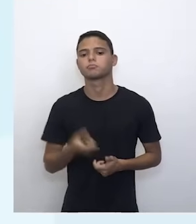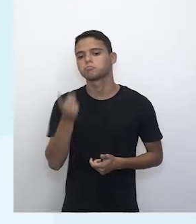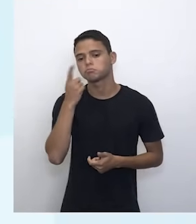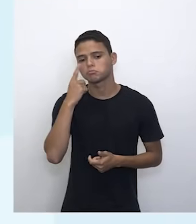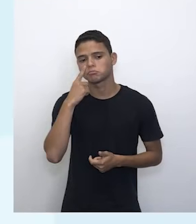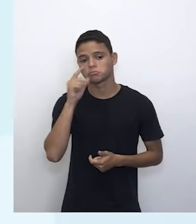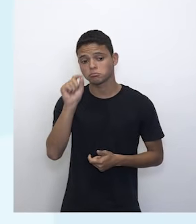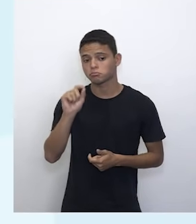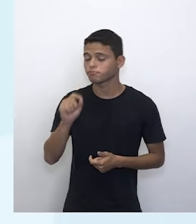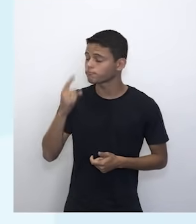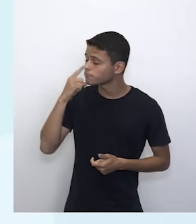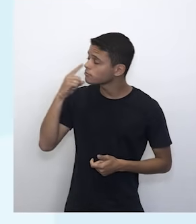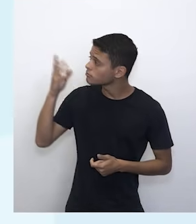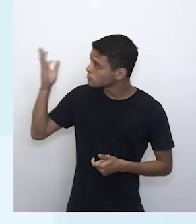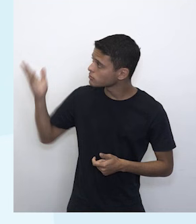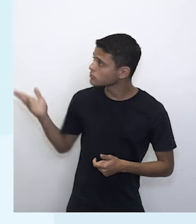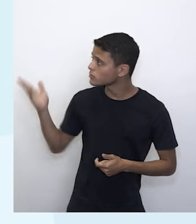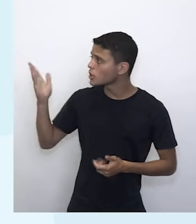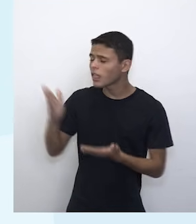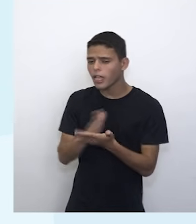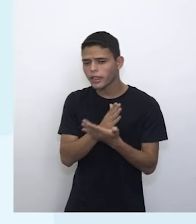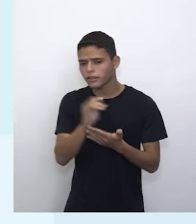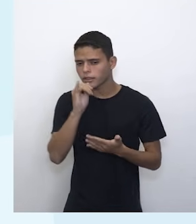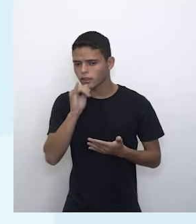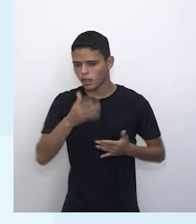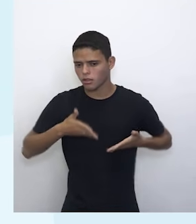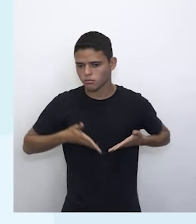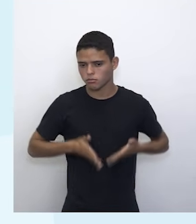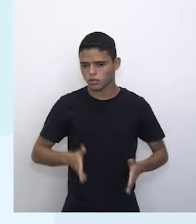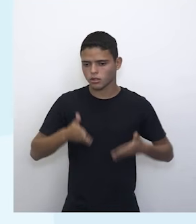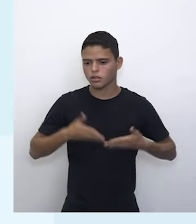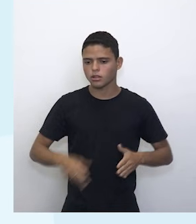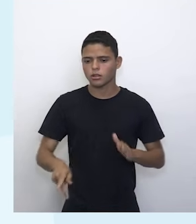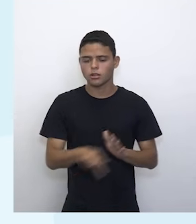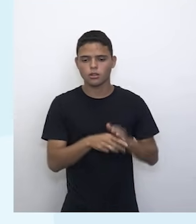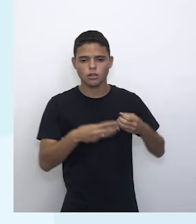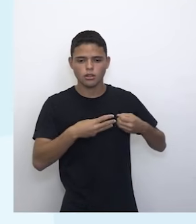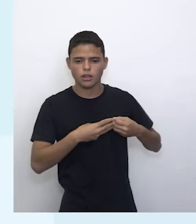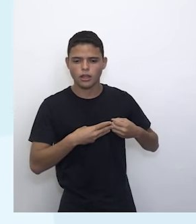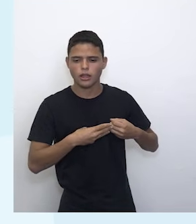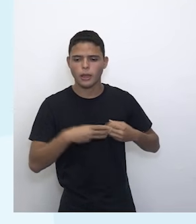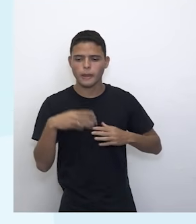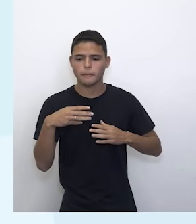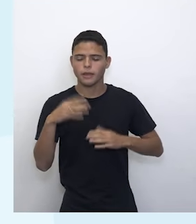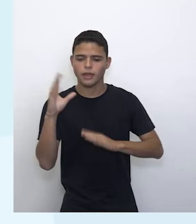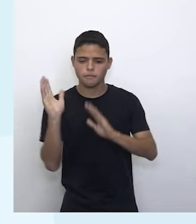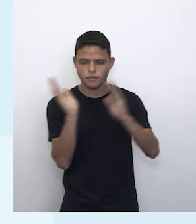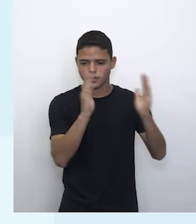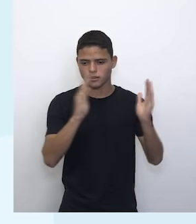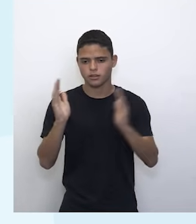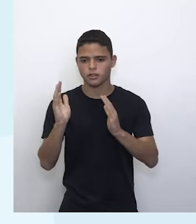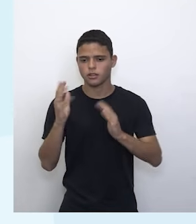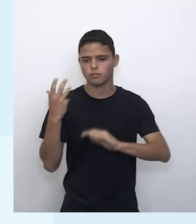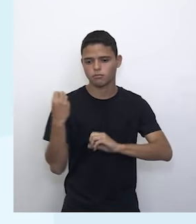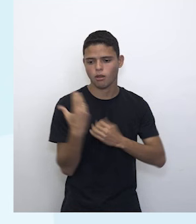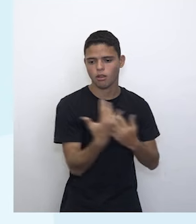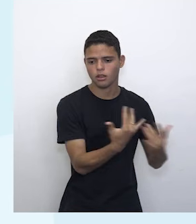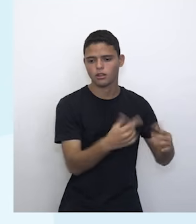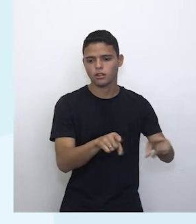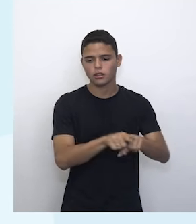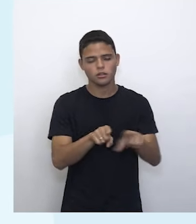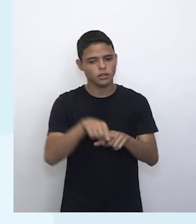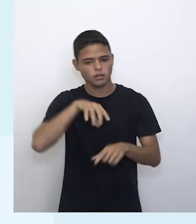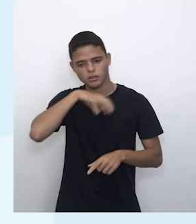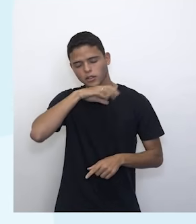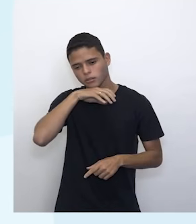ó. Exemplos de reprodução assexuada em bactérias, em protistas, em vegetais e em animais. É